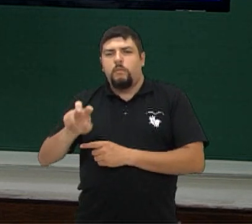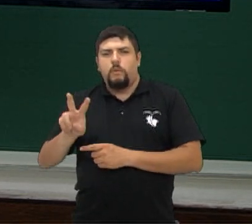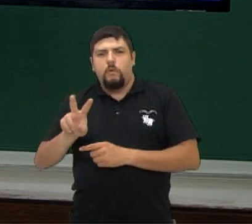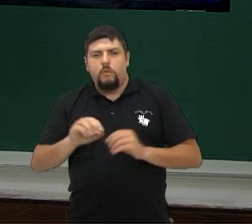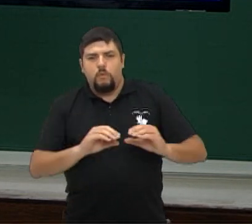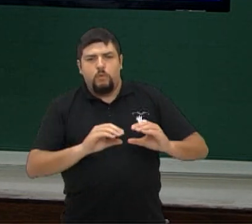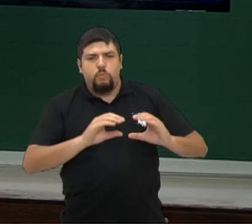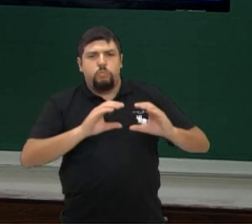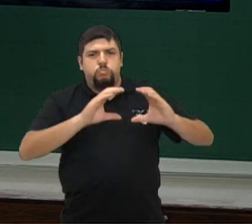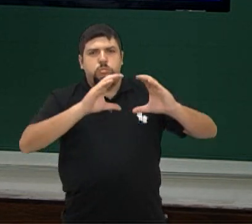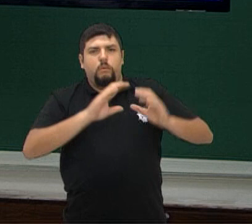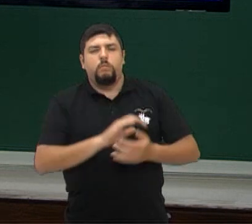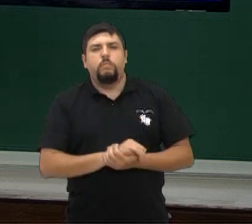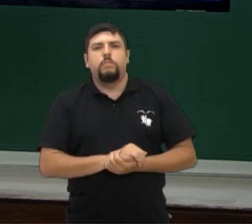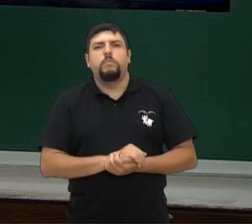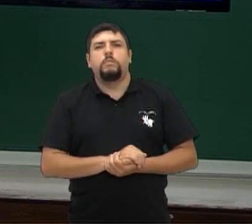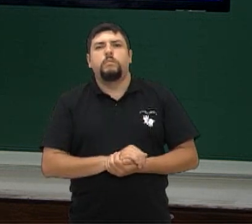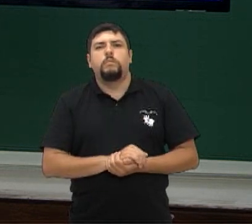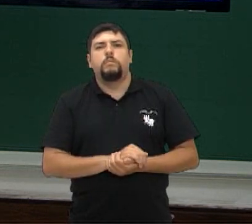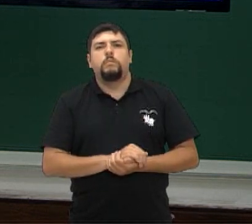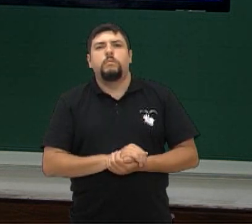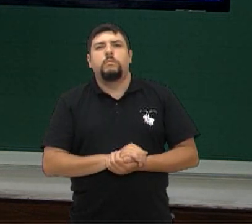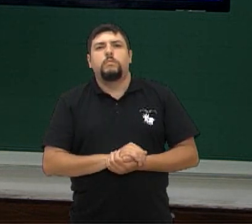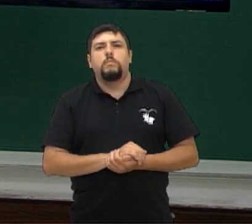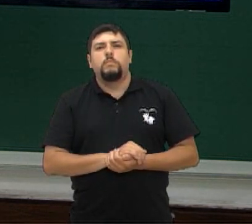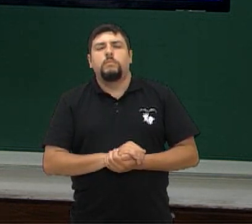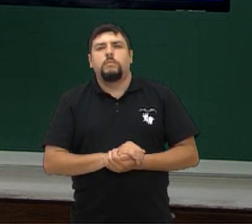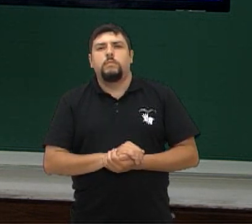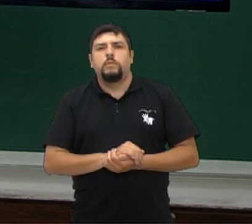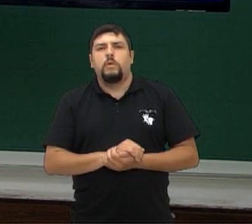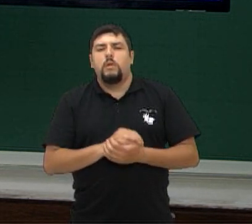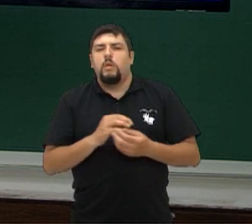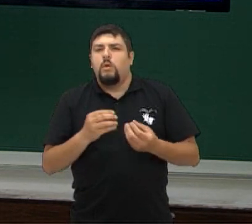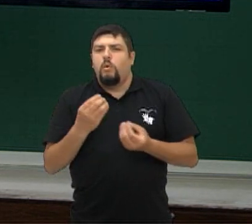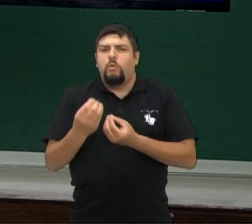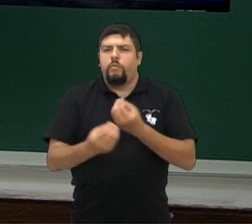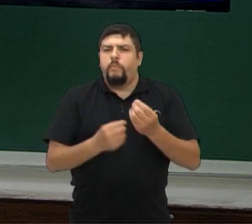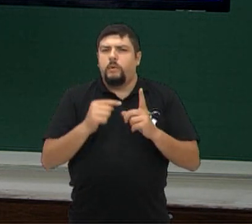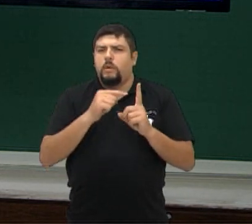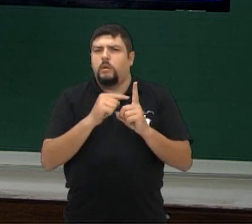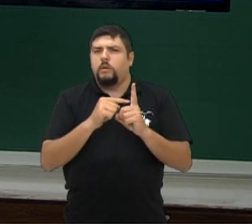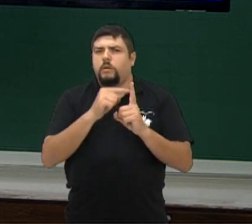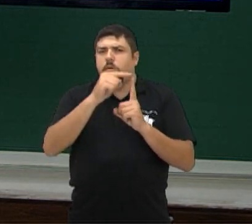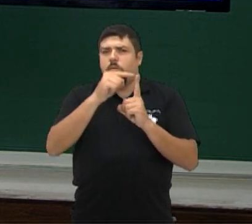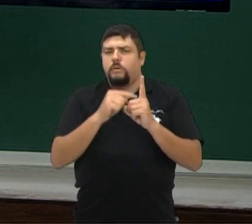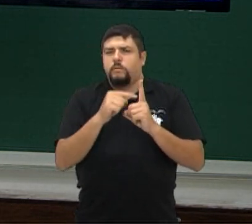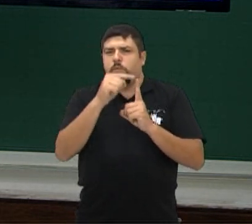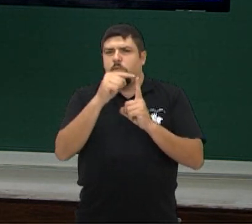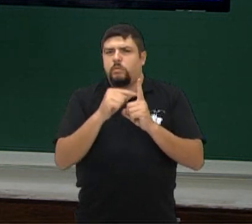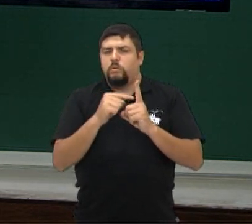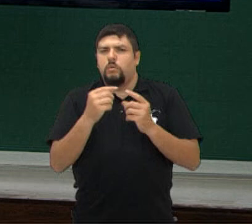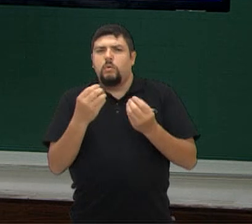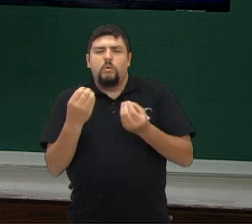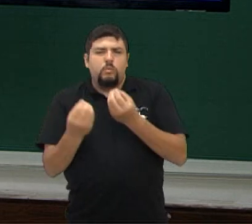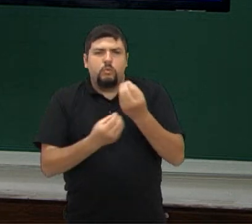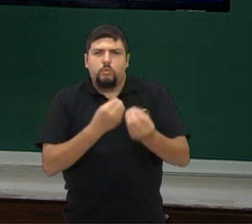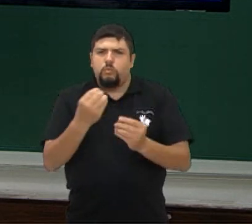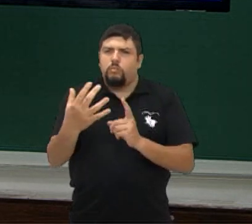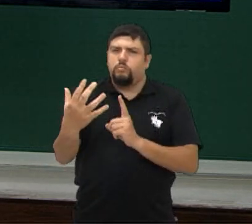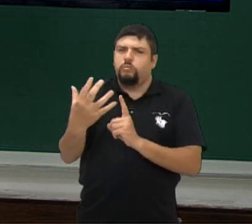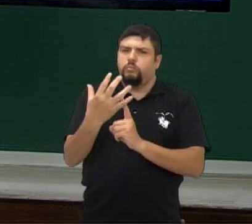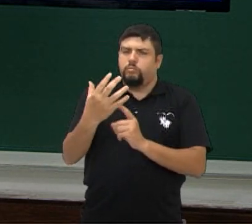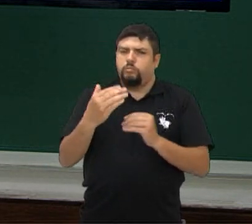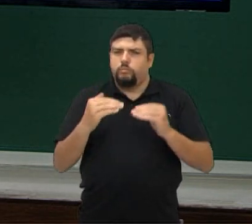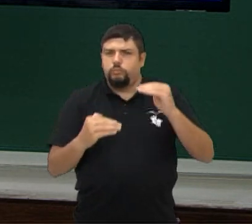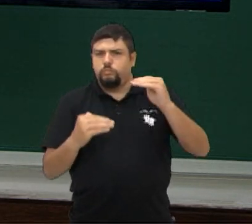E como que a temperatura influencia na situação de alteração, deslocamento do equilíbrio? Um aumento